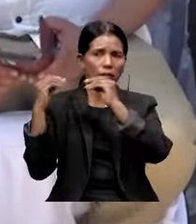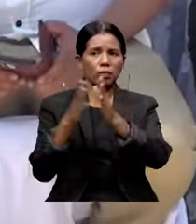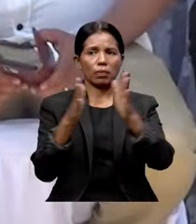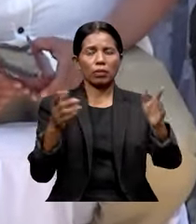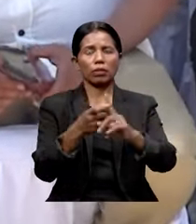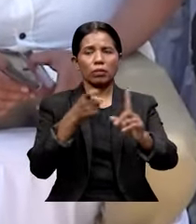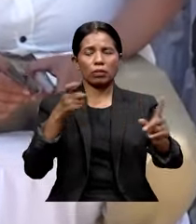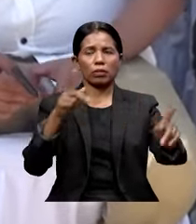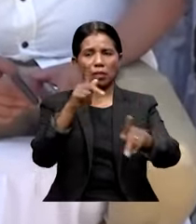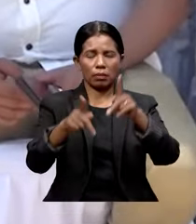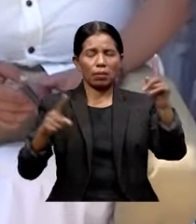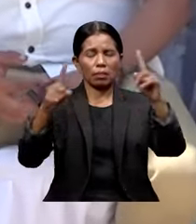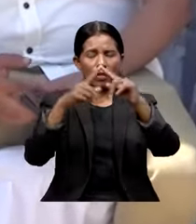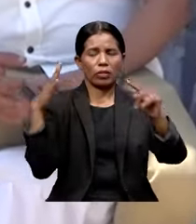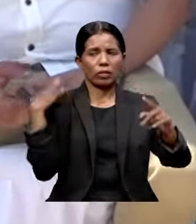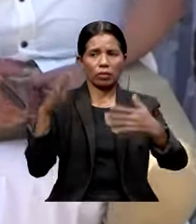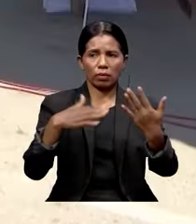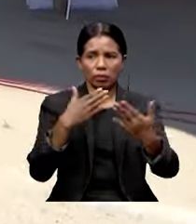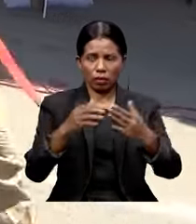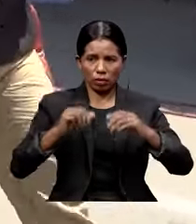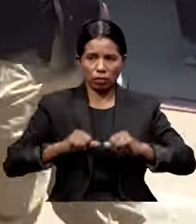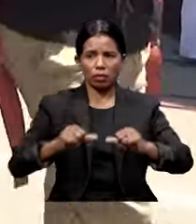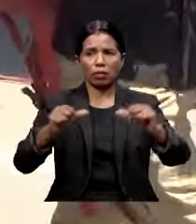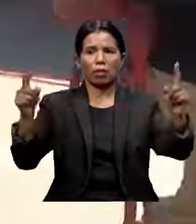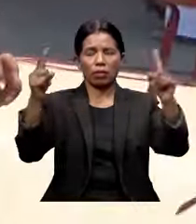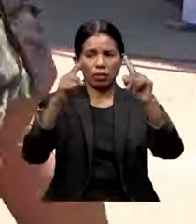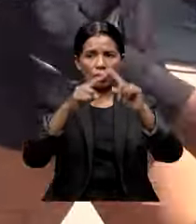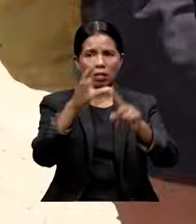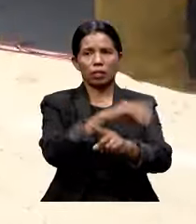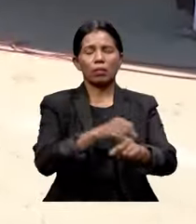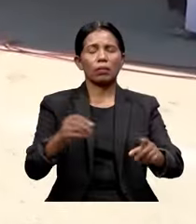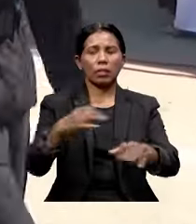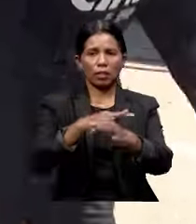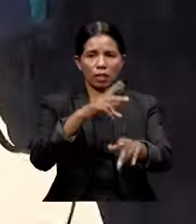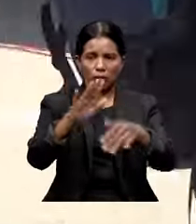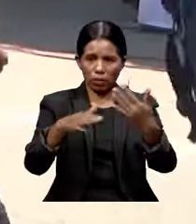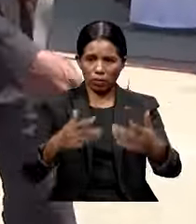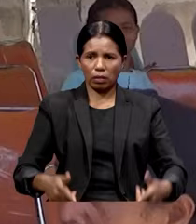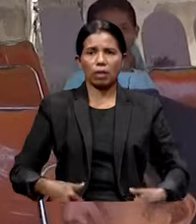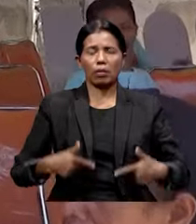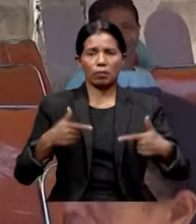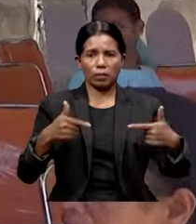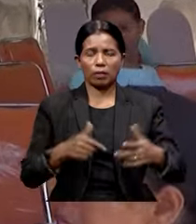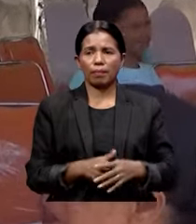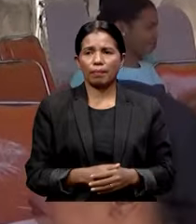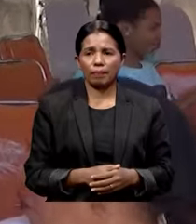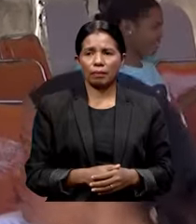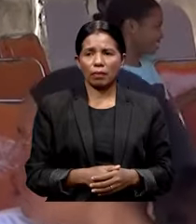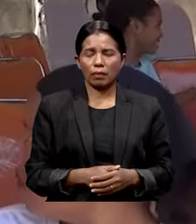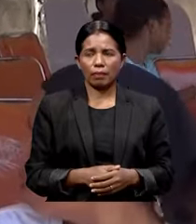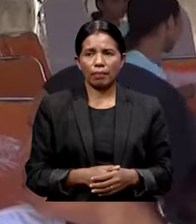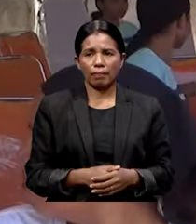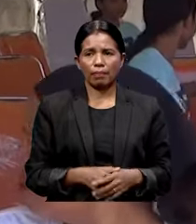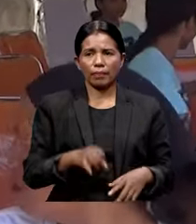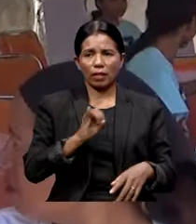ba juventude sira agora a tu for continuidade ba luta ho dia dia povo ne mores. Sim, é o nui